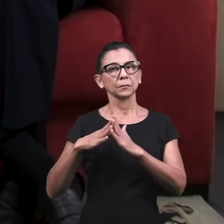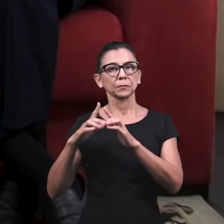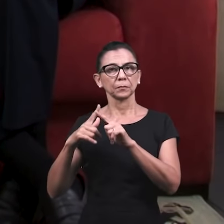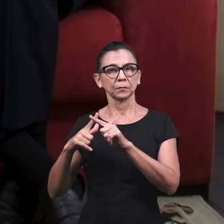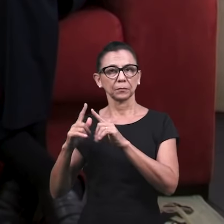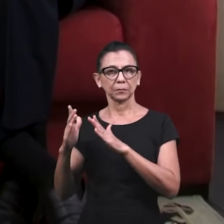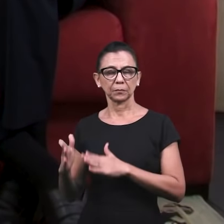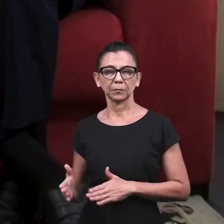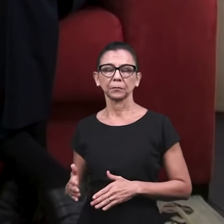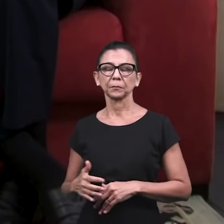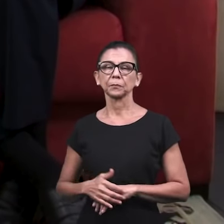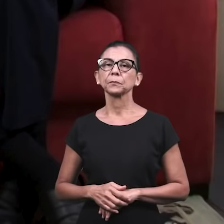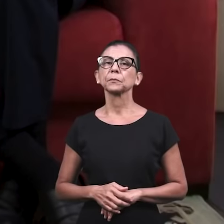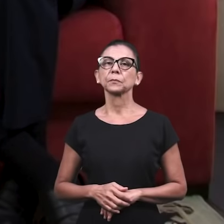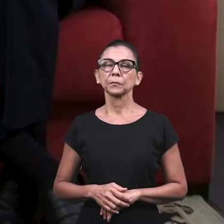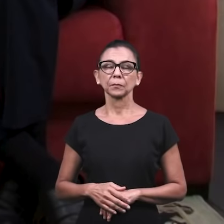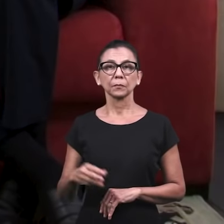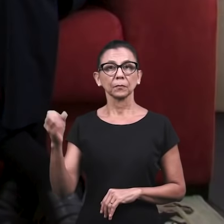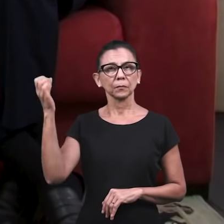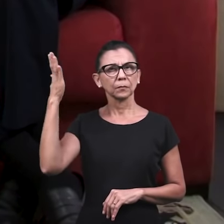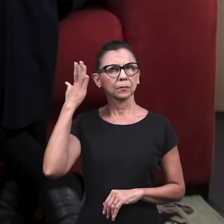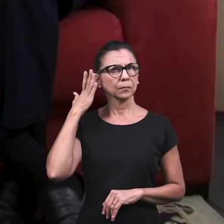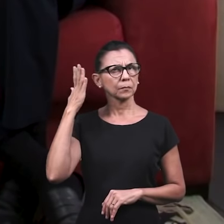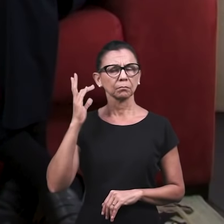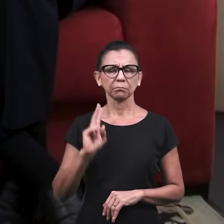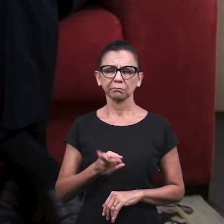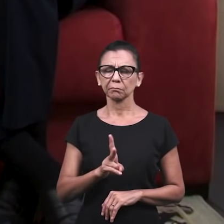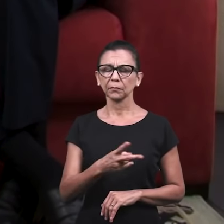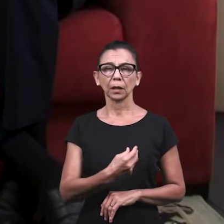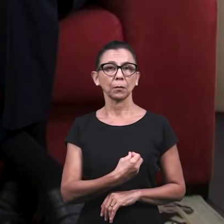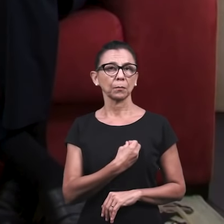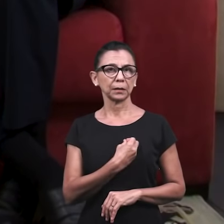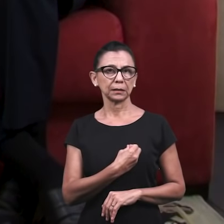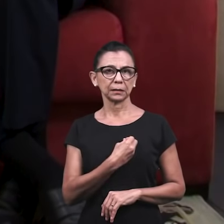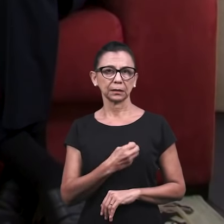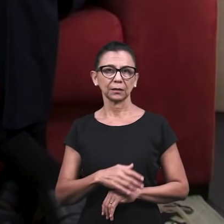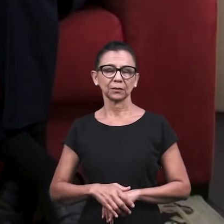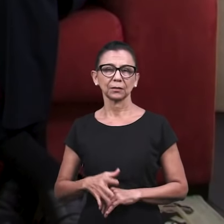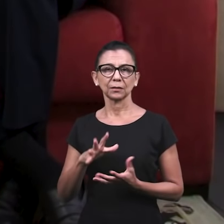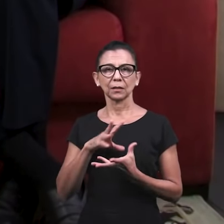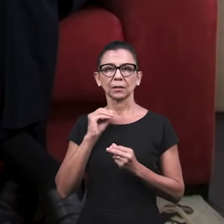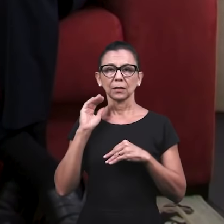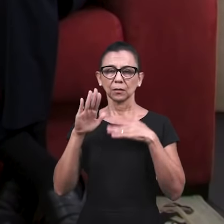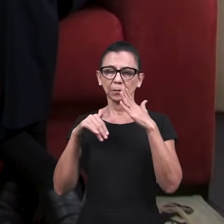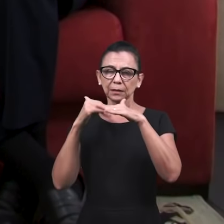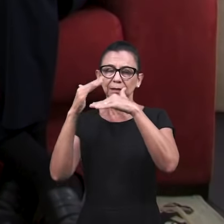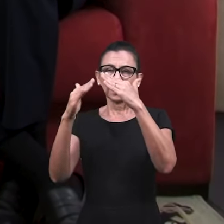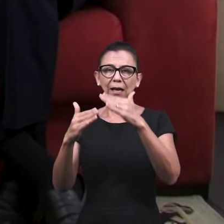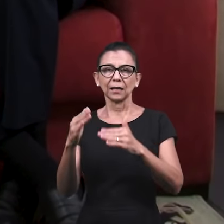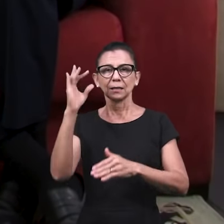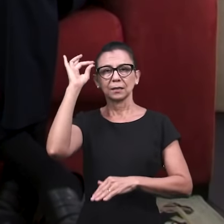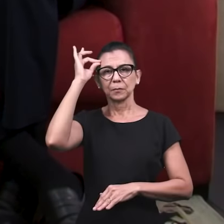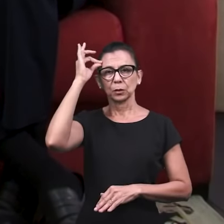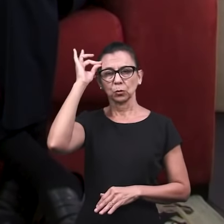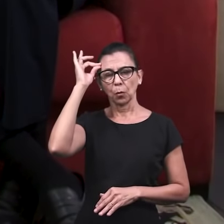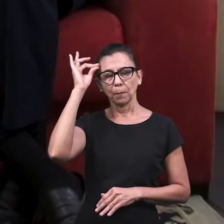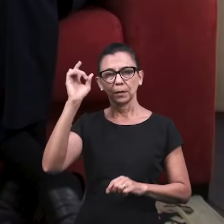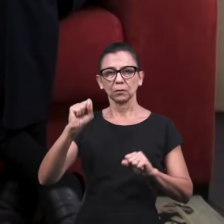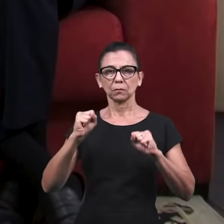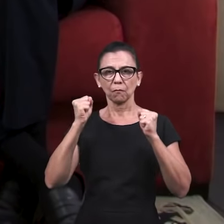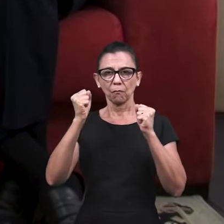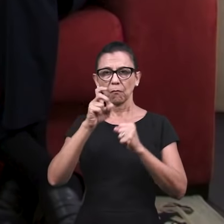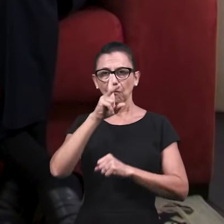igreja todos os dias. Esta revelação constante e presente que fortalece a nossa alma, porque perto